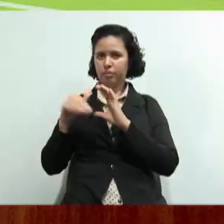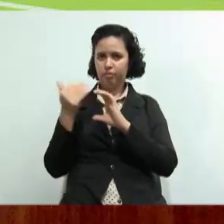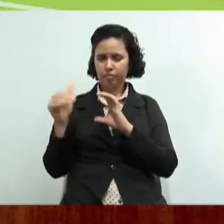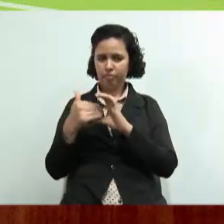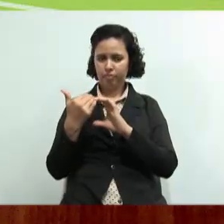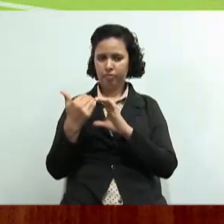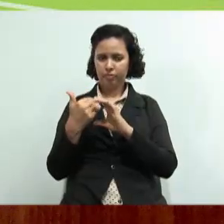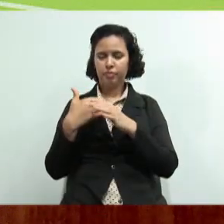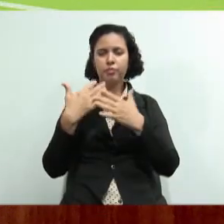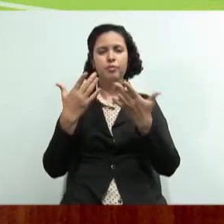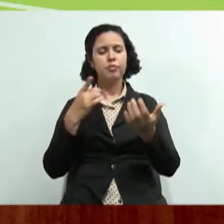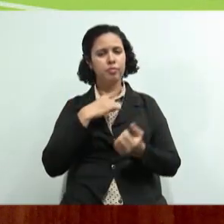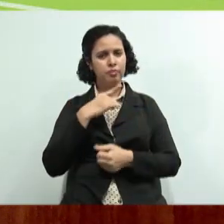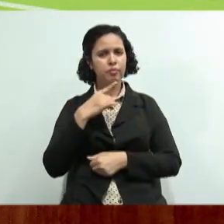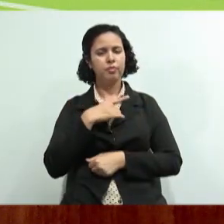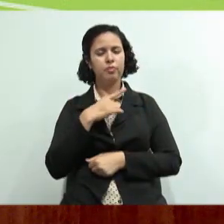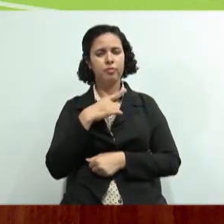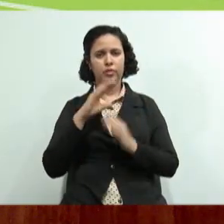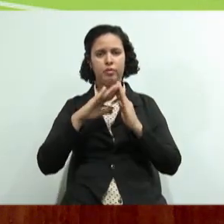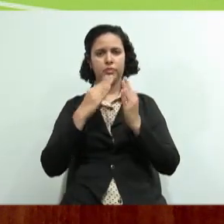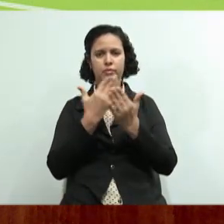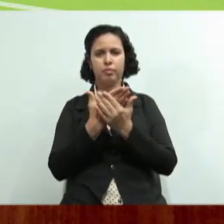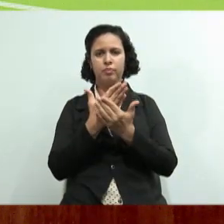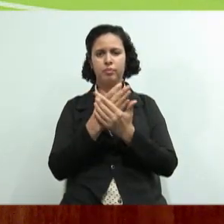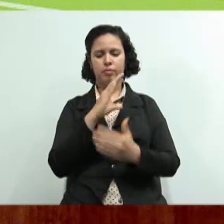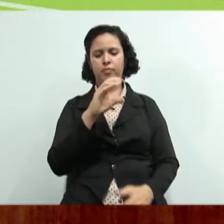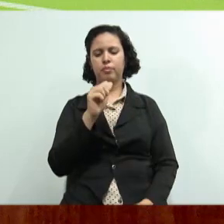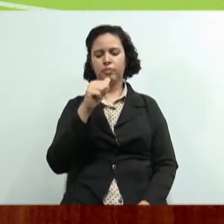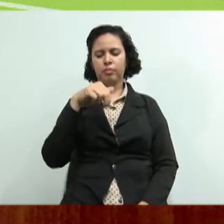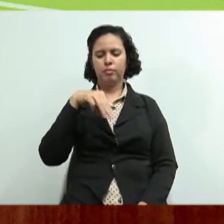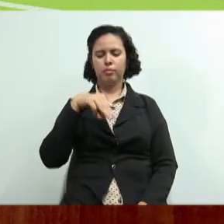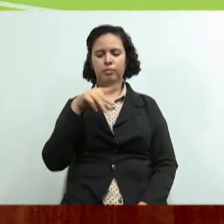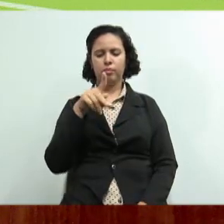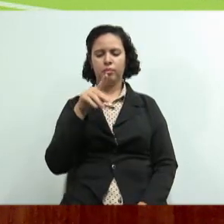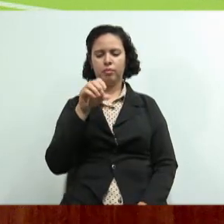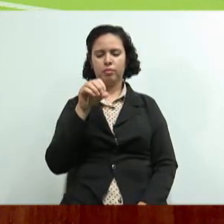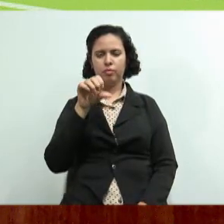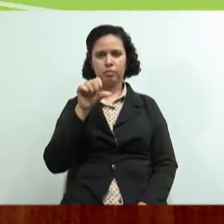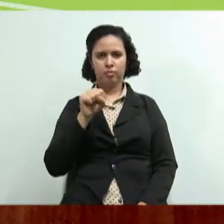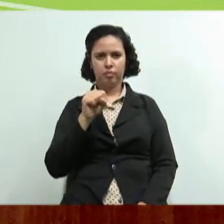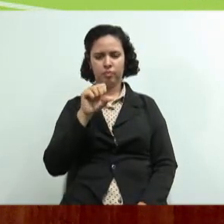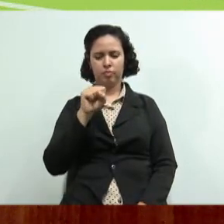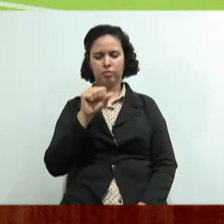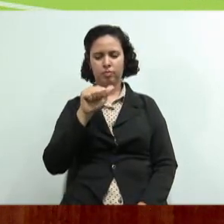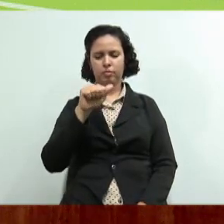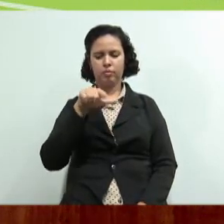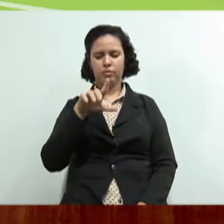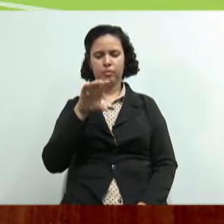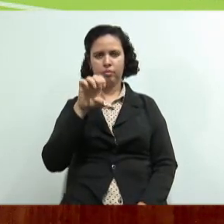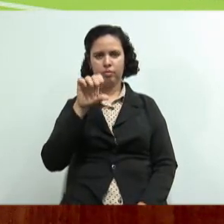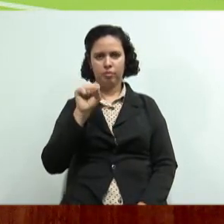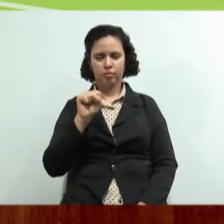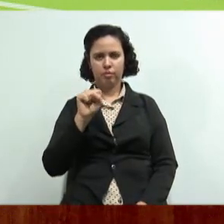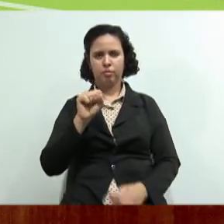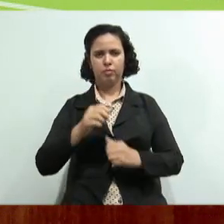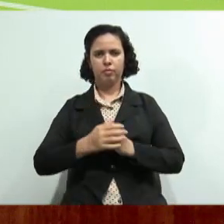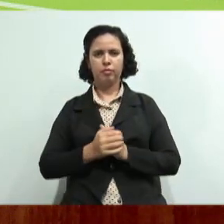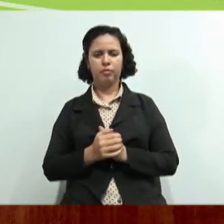quero registrar aqui a participação da Escola Campos Sales, de São Francisco do Guaporé, Escola Casimiro,